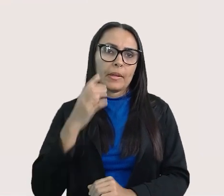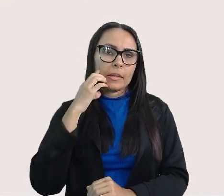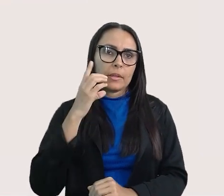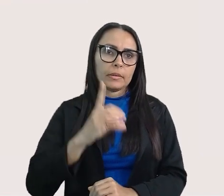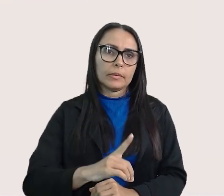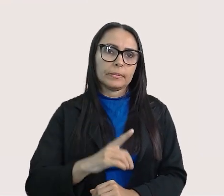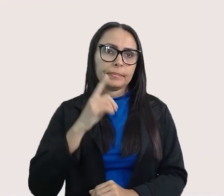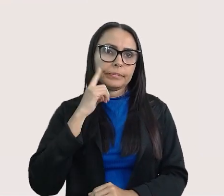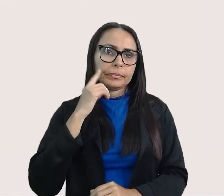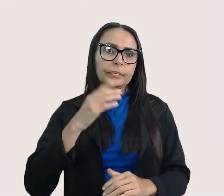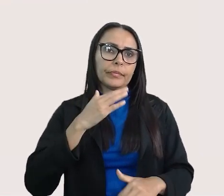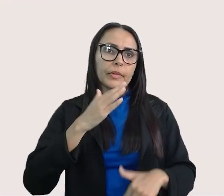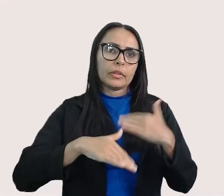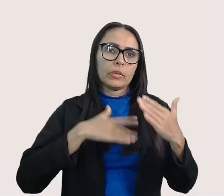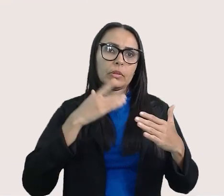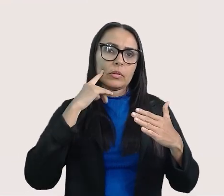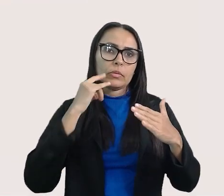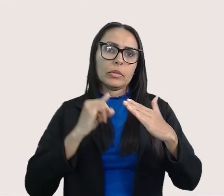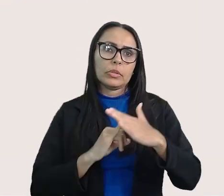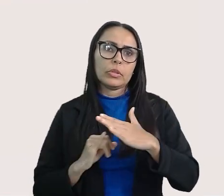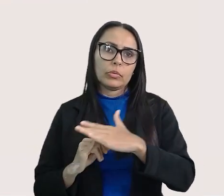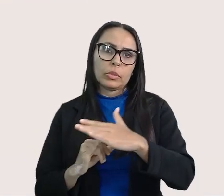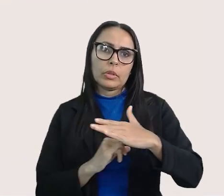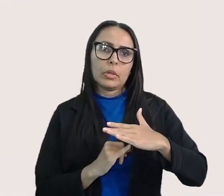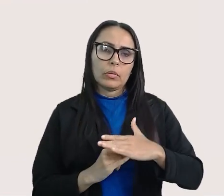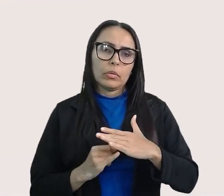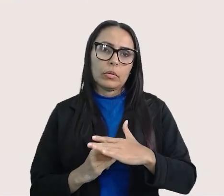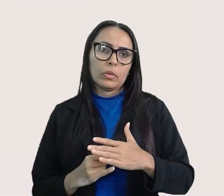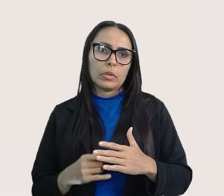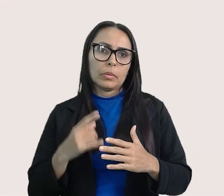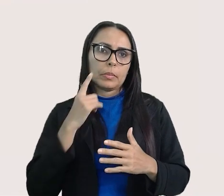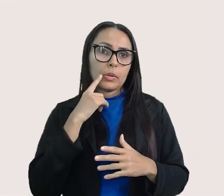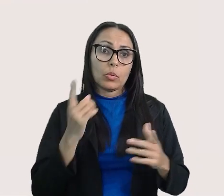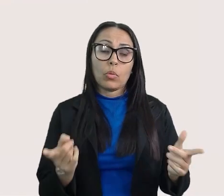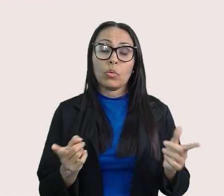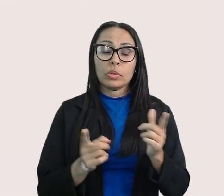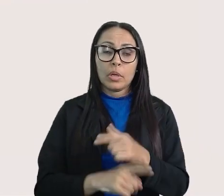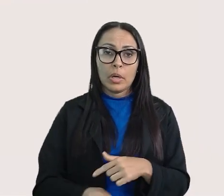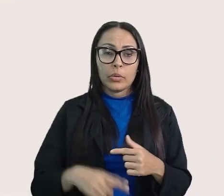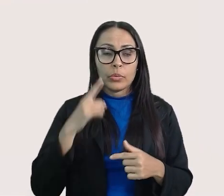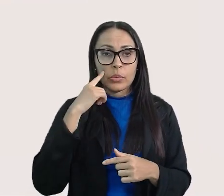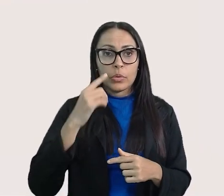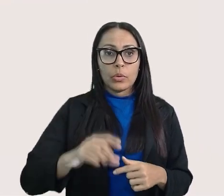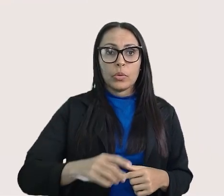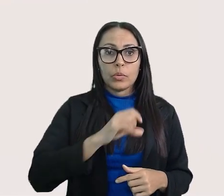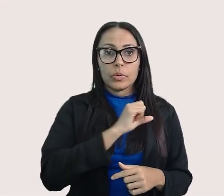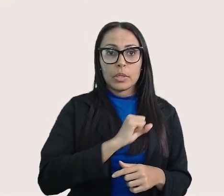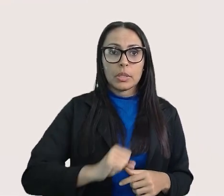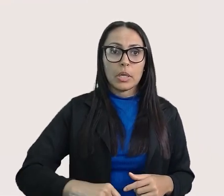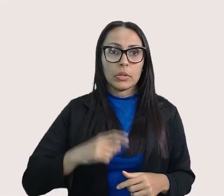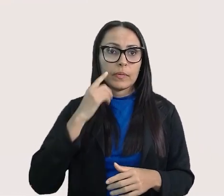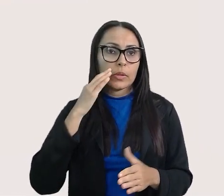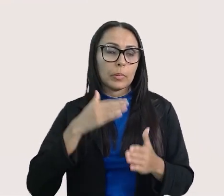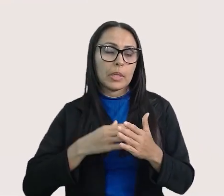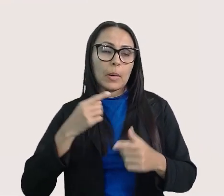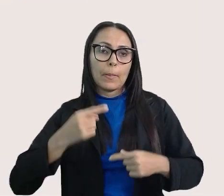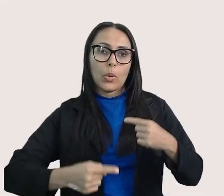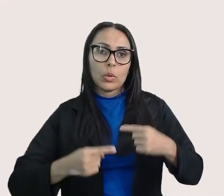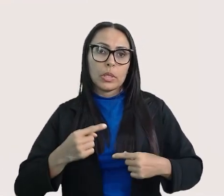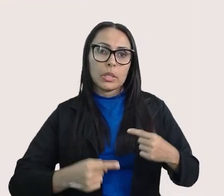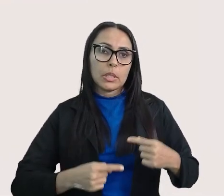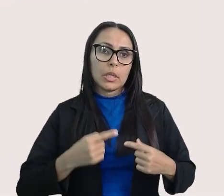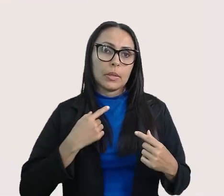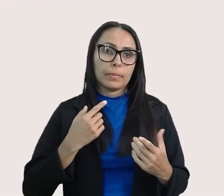D restauração de instituições ancestrais pelo contrário O Senado vai dominar a política